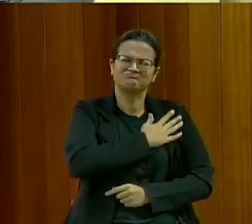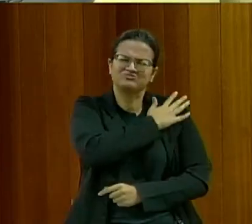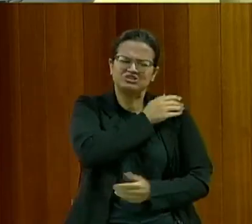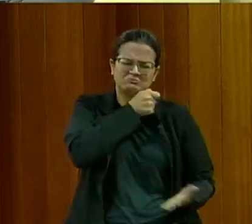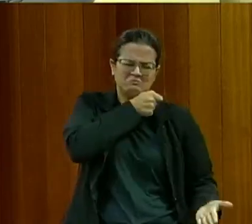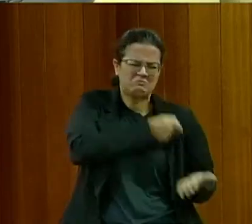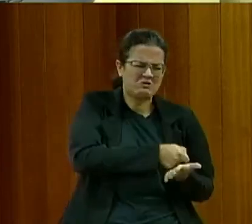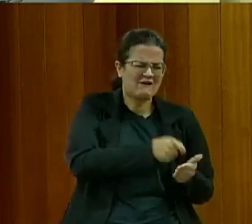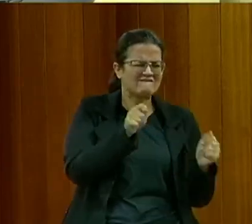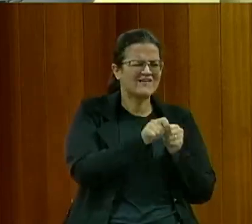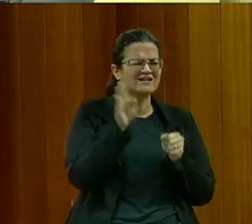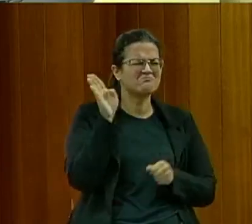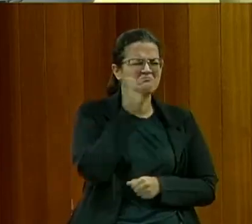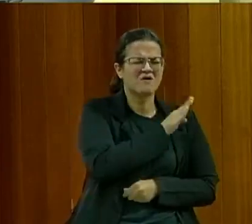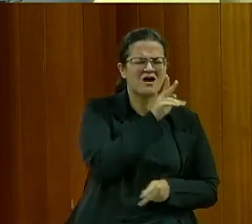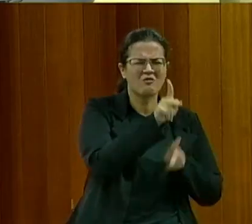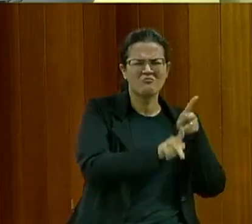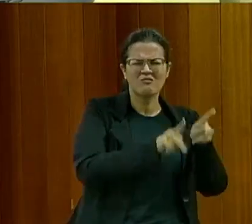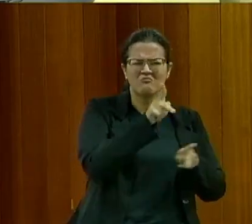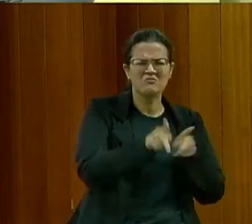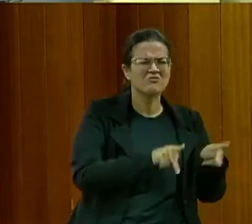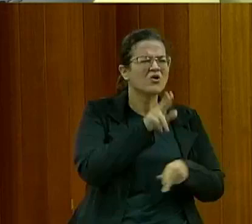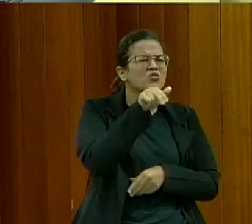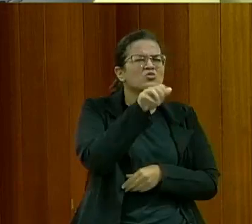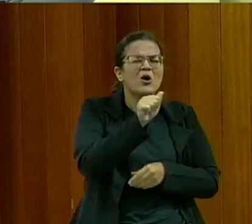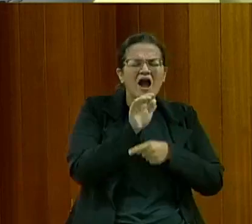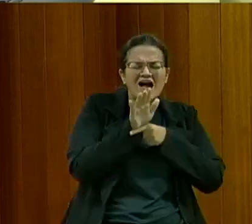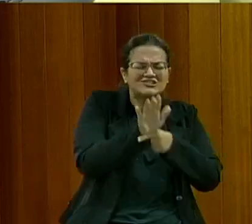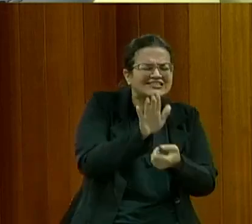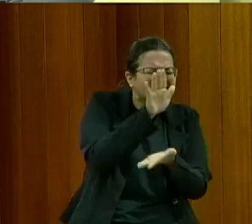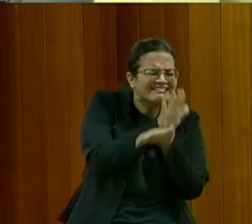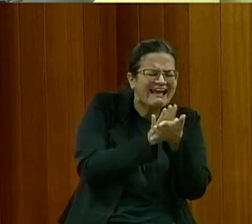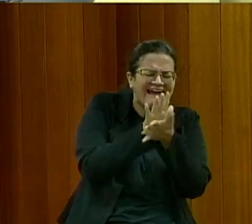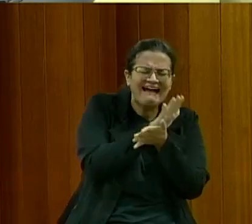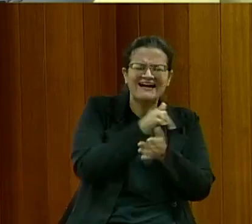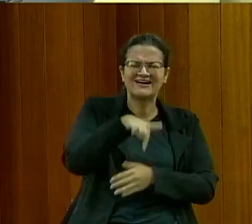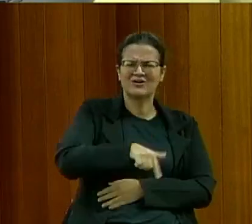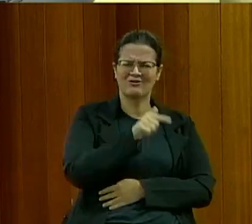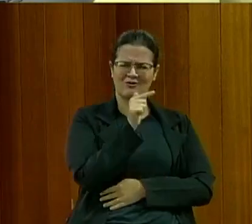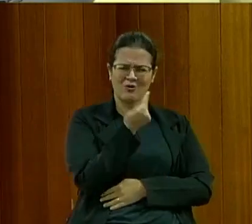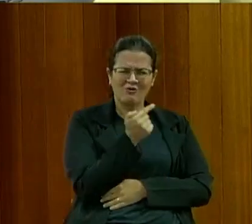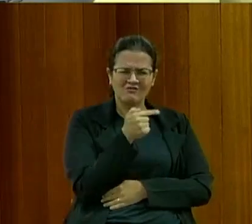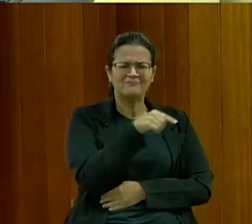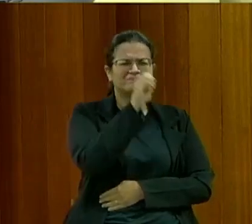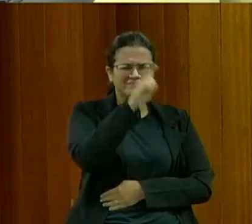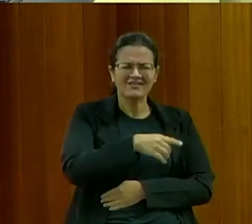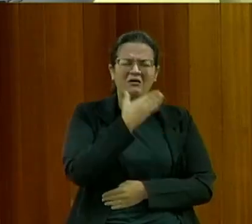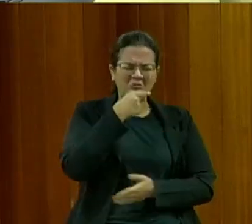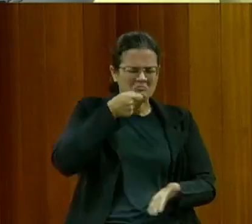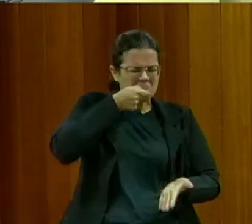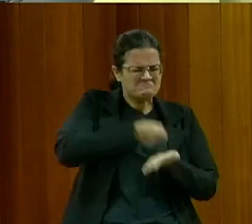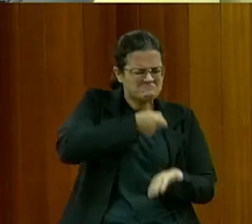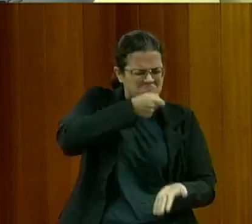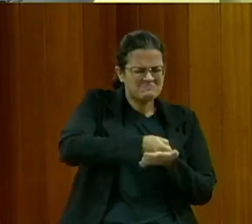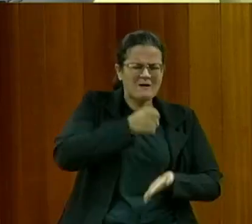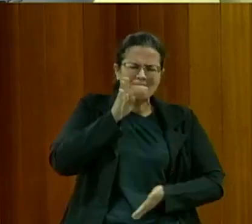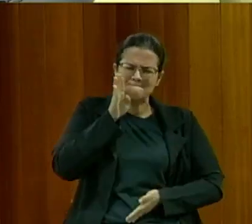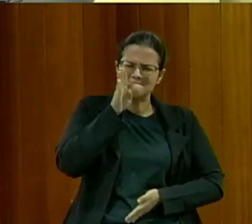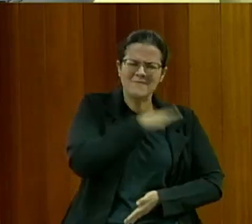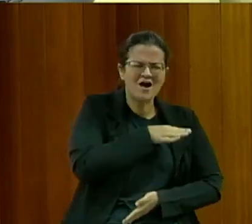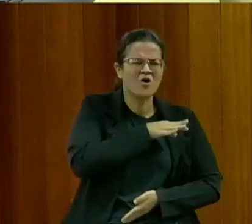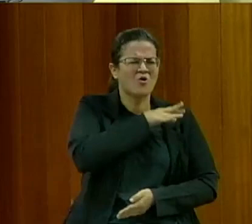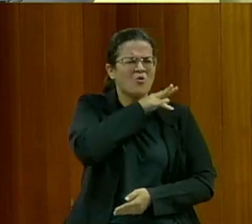que nunca plantou um pé de coco dentro de Goiânia, e que é um ditador maligno, maldito, que está lá o nome